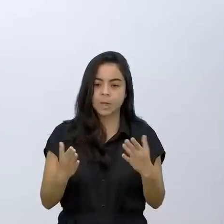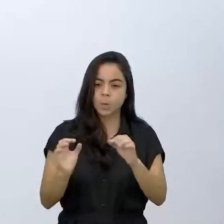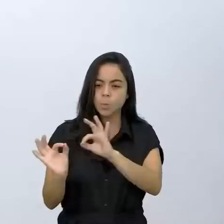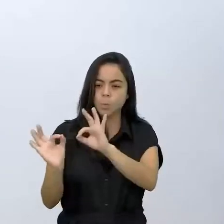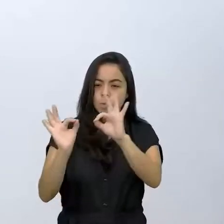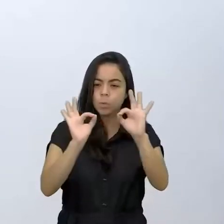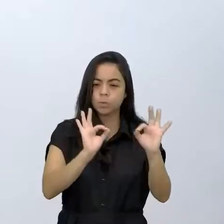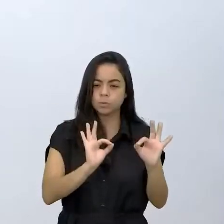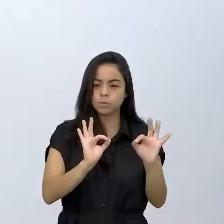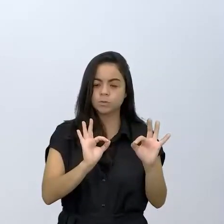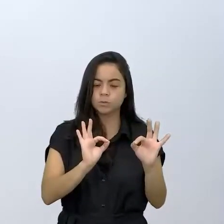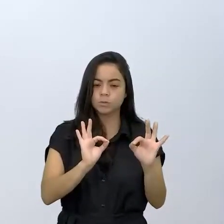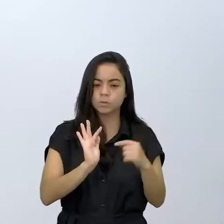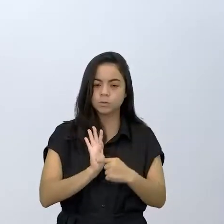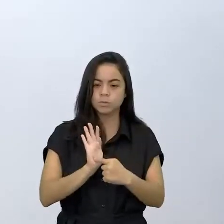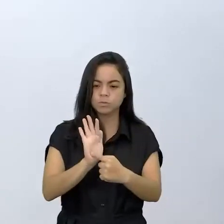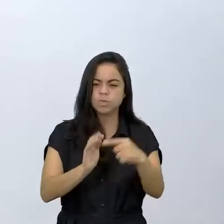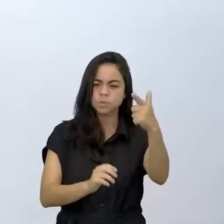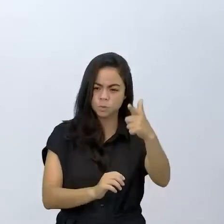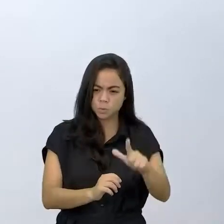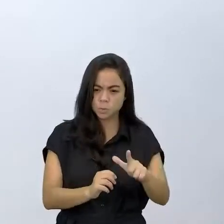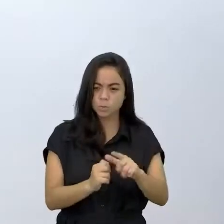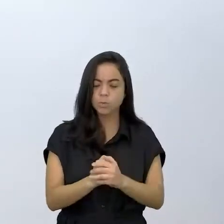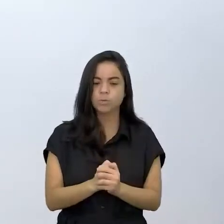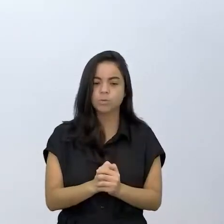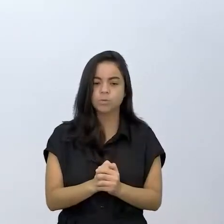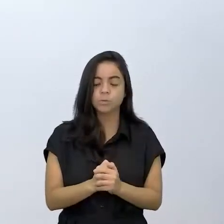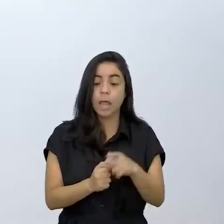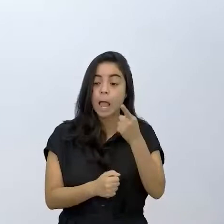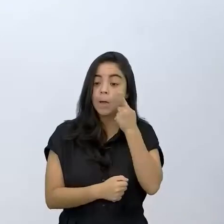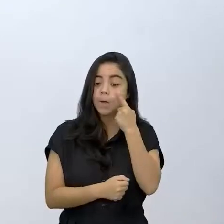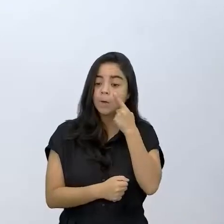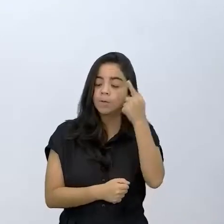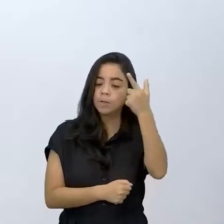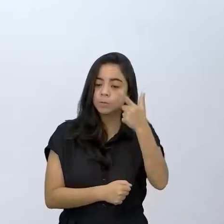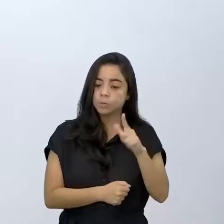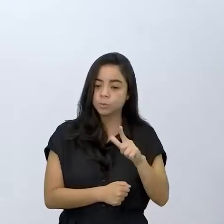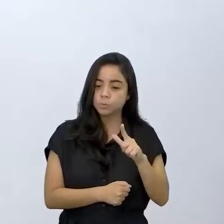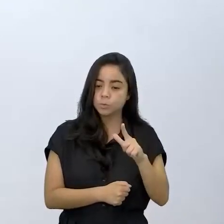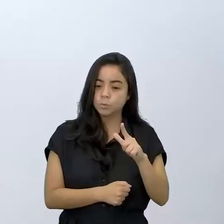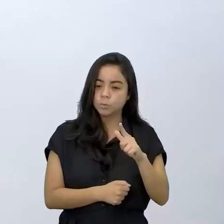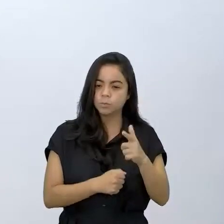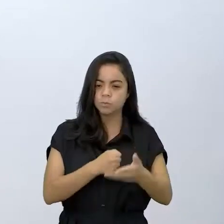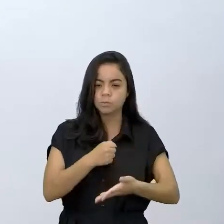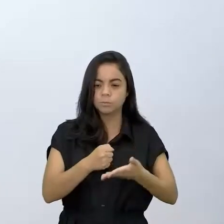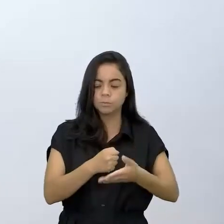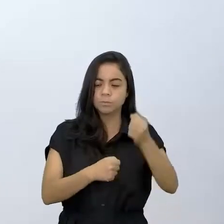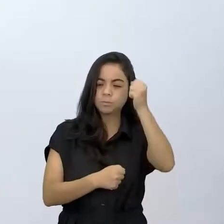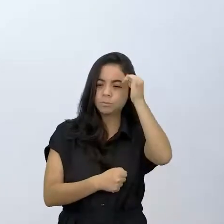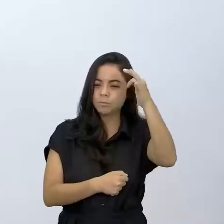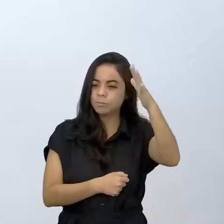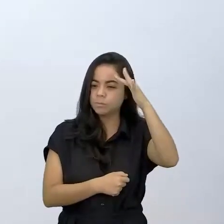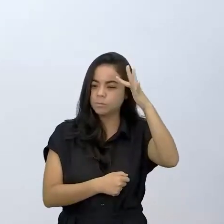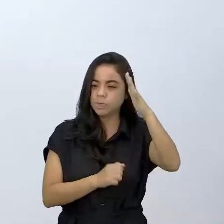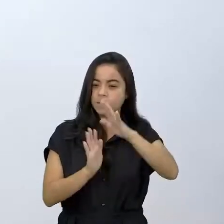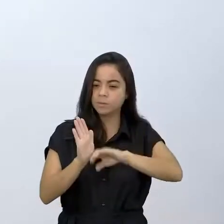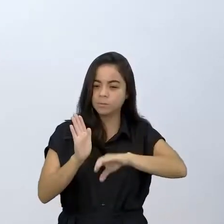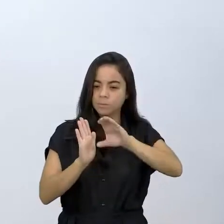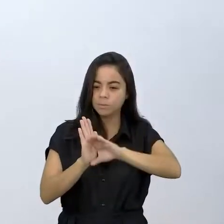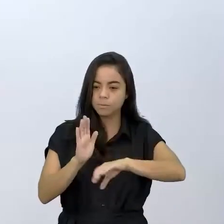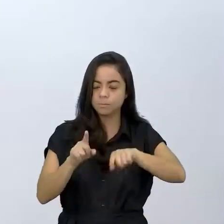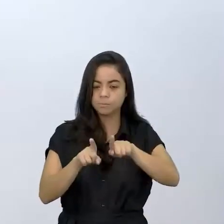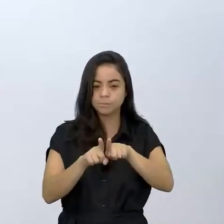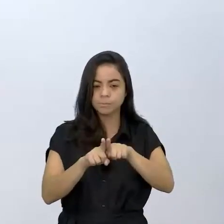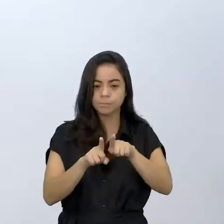vídeo que vai ser reprisado, a gente vai ver justamente a fundamentação teórica, conceitual,